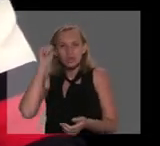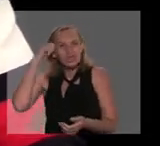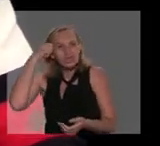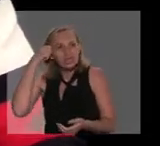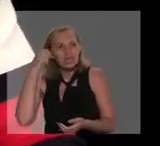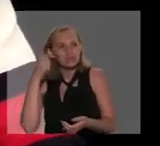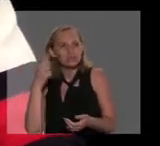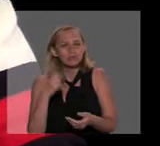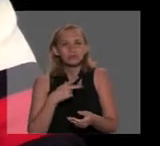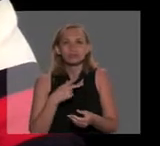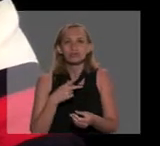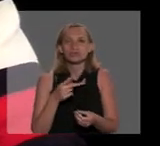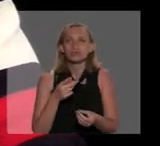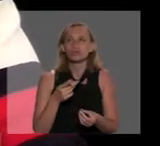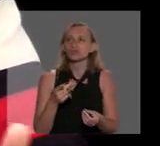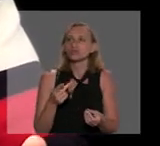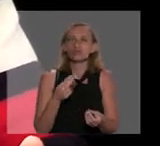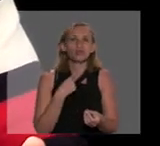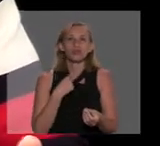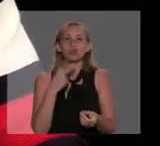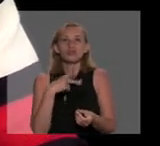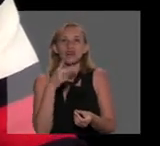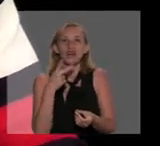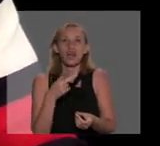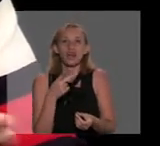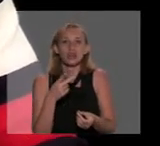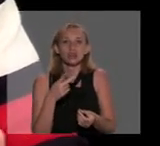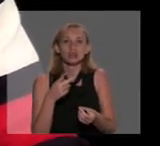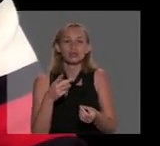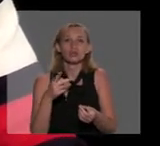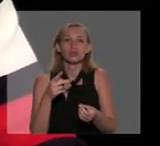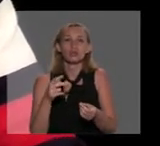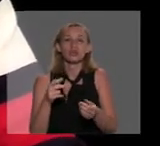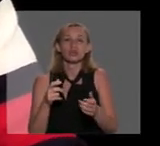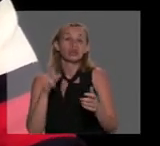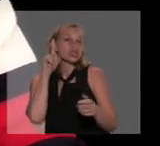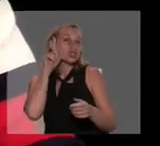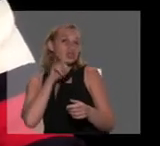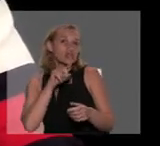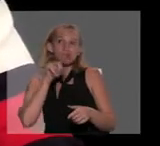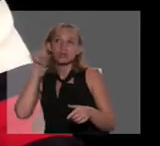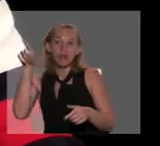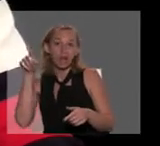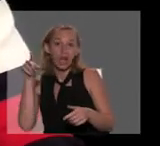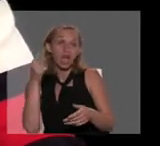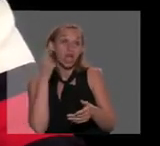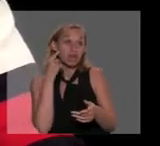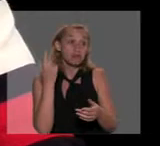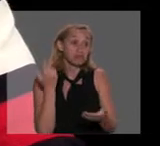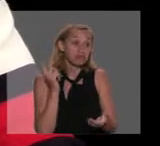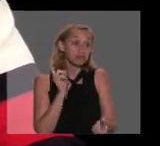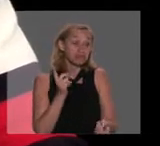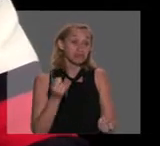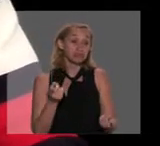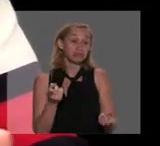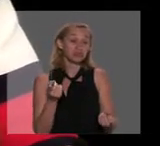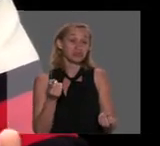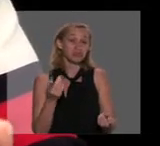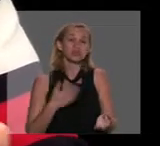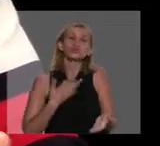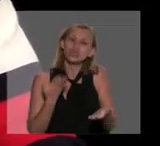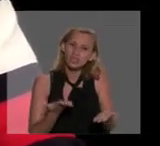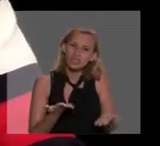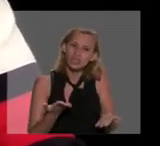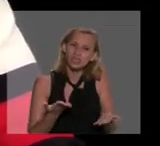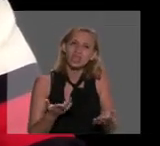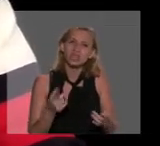eu não seria a pessoa mais apta a fazer um tutorial de viagem sobre Nova York, por exemplo. Então eu descobri que as redes sociais ainda estavam